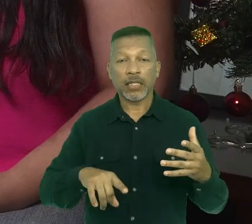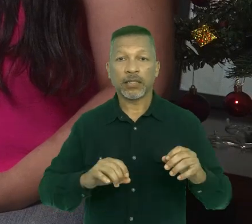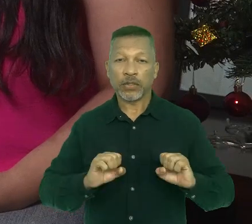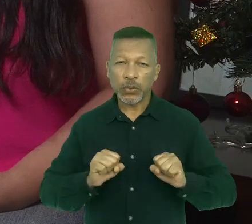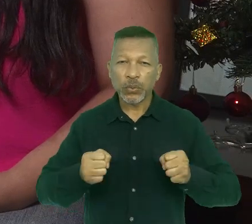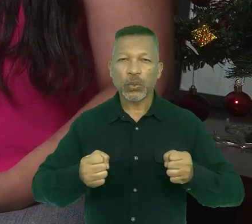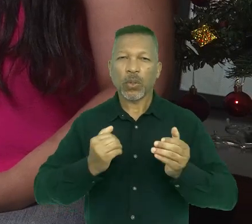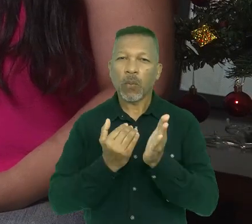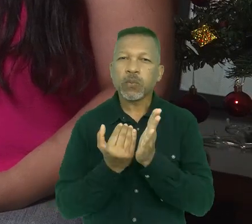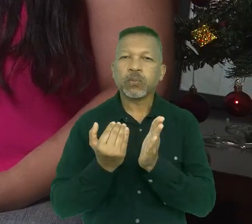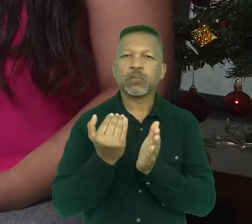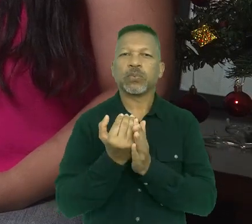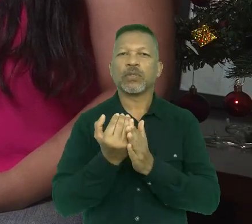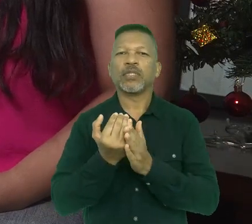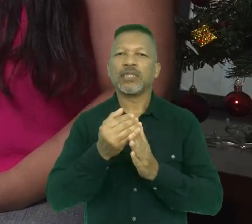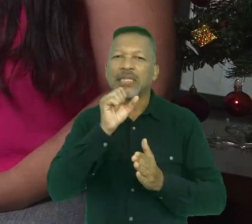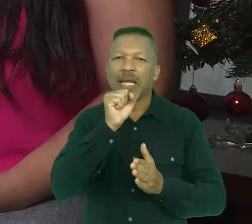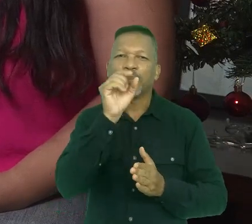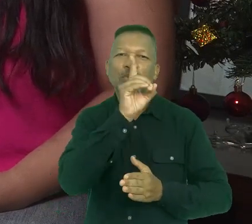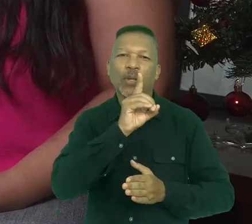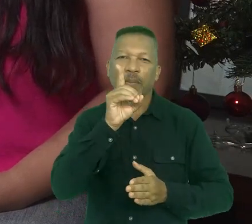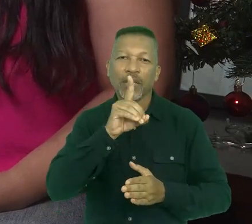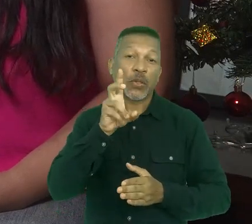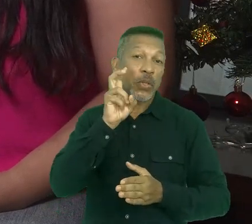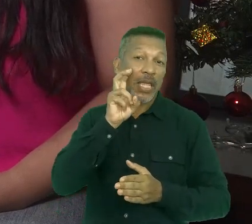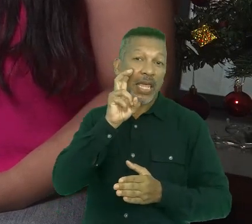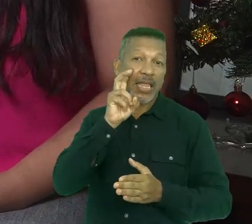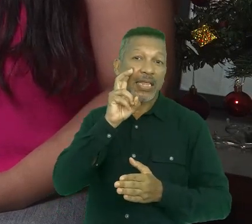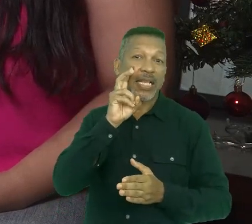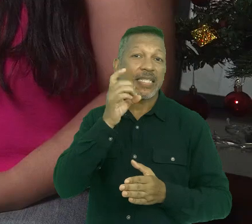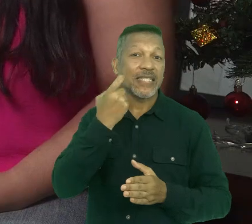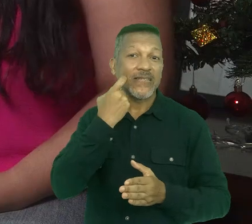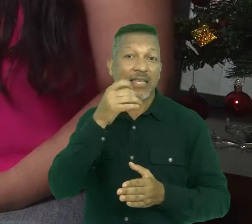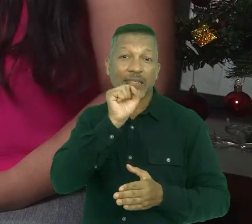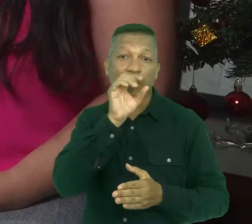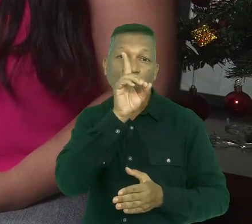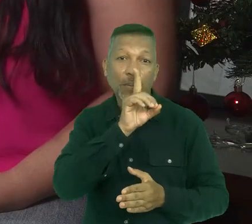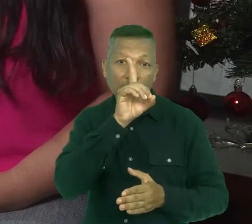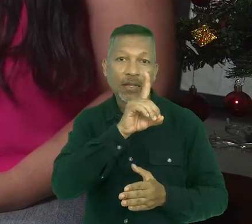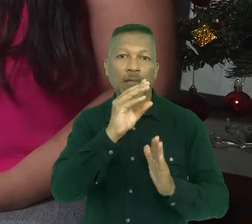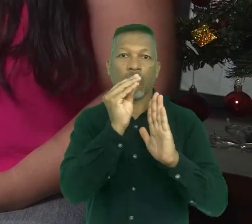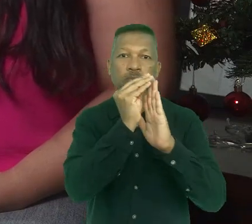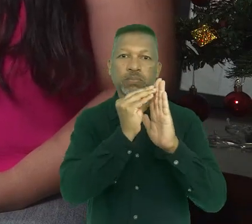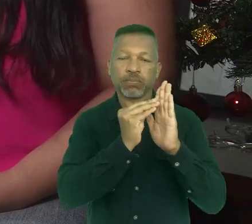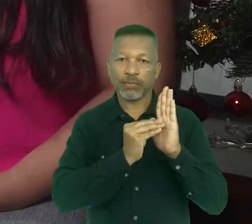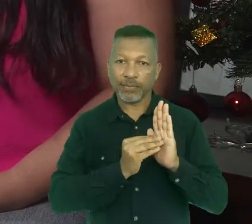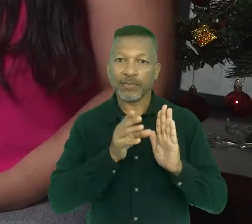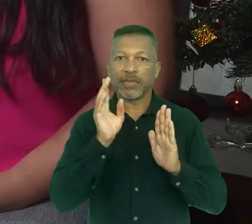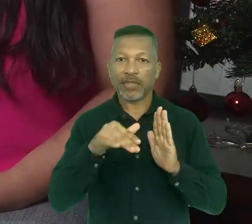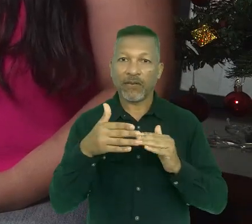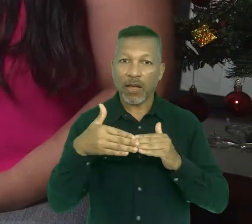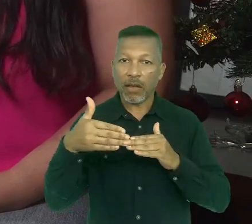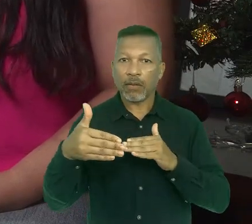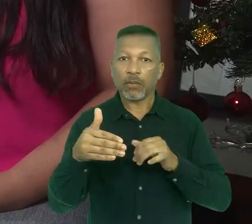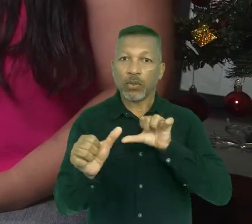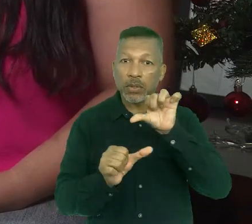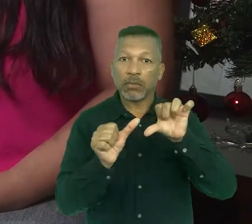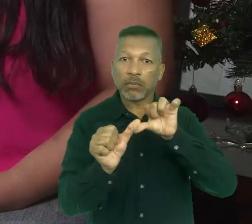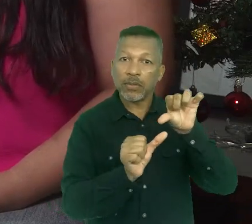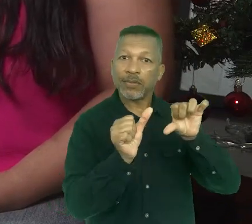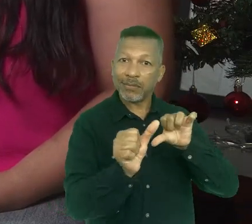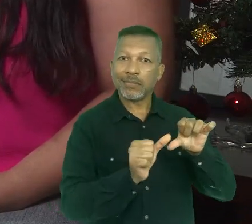Ela se intensifica mais aos finais de semana, né? A partir de quinta-feira, que a gente tem uma agenda fixa e